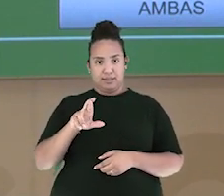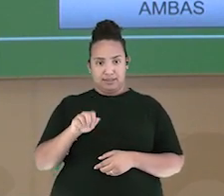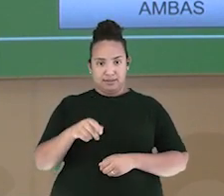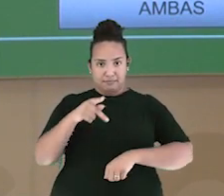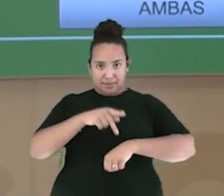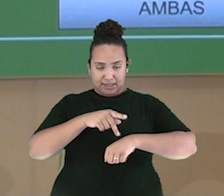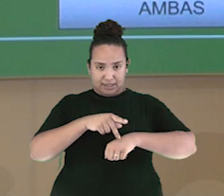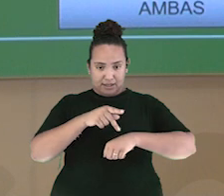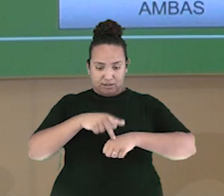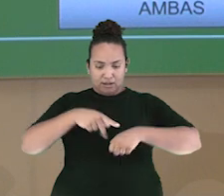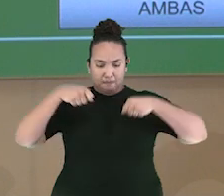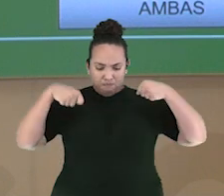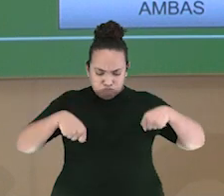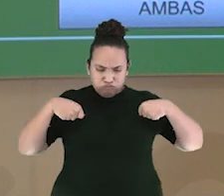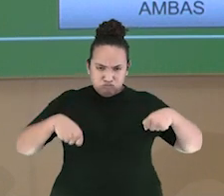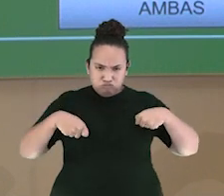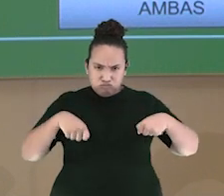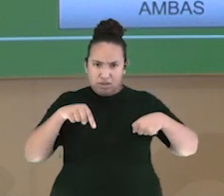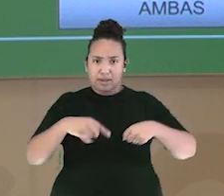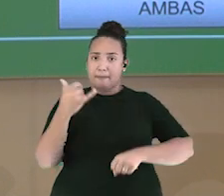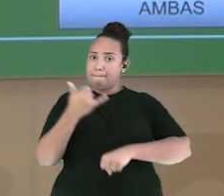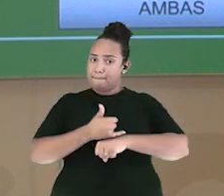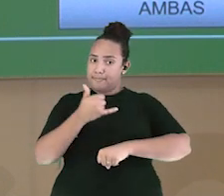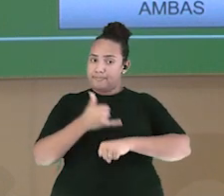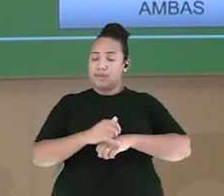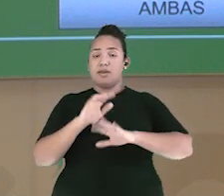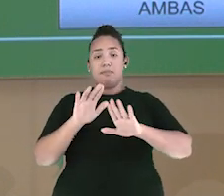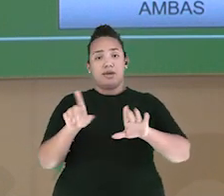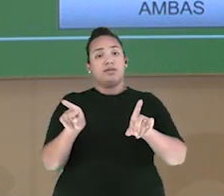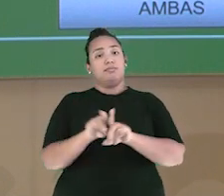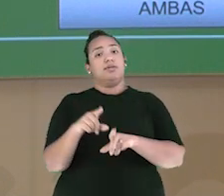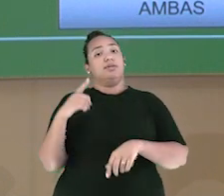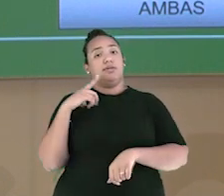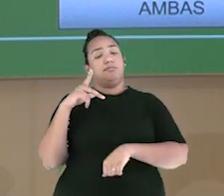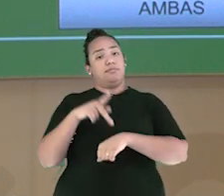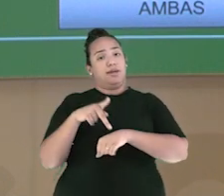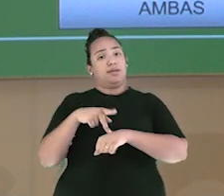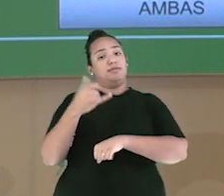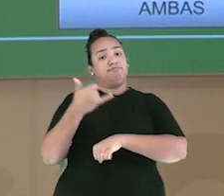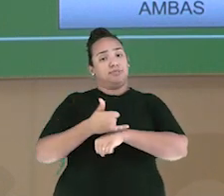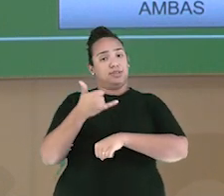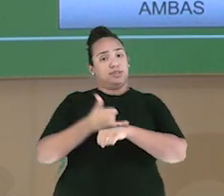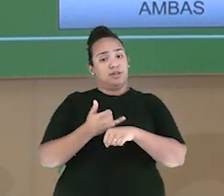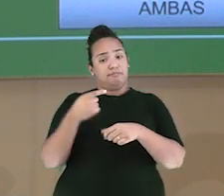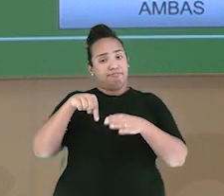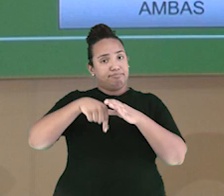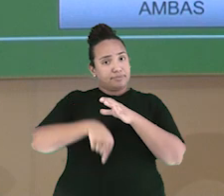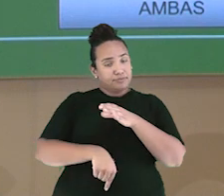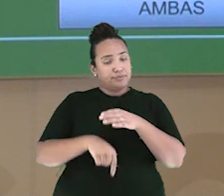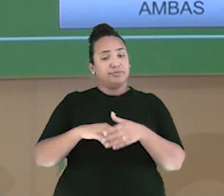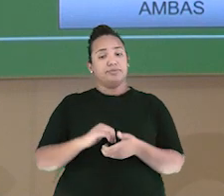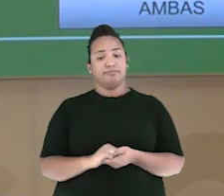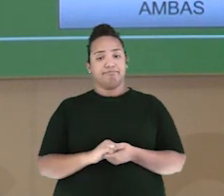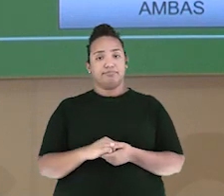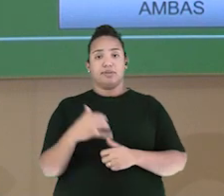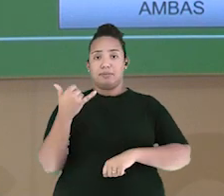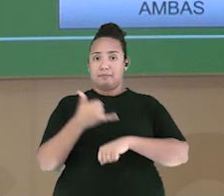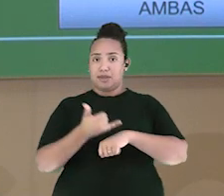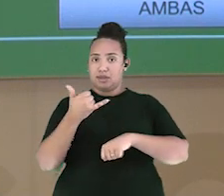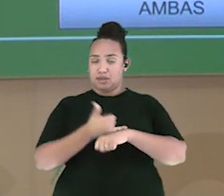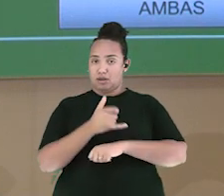a força do impacto. Por mais que seja de metal, existem rochas metálicas também no solo, né? O